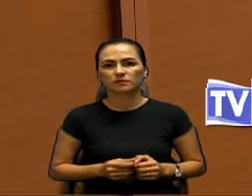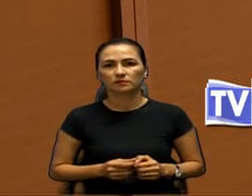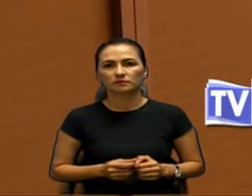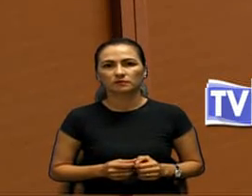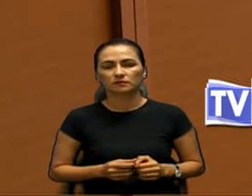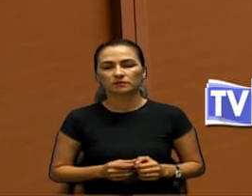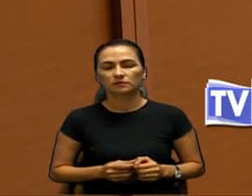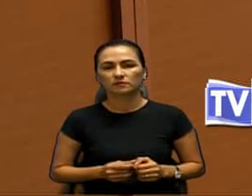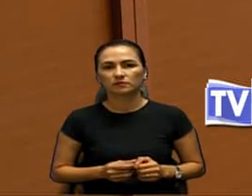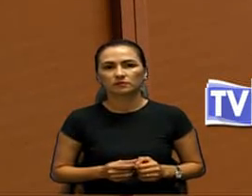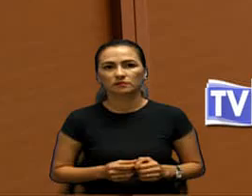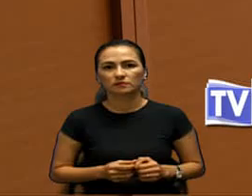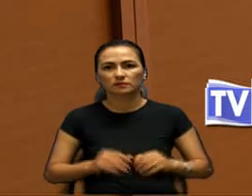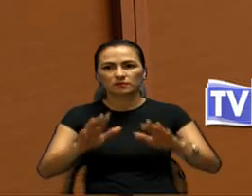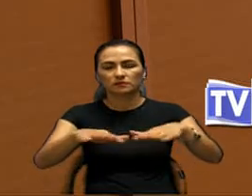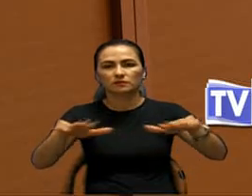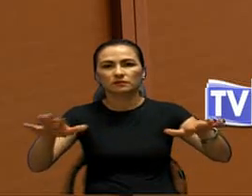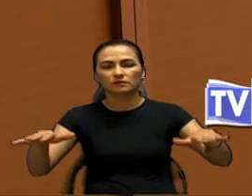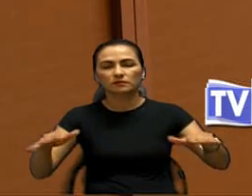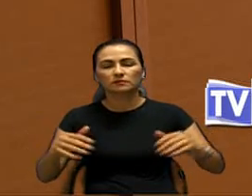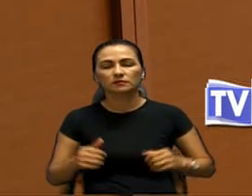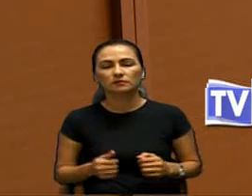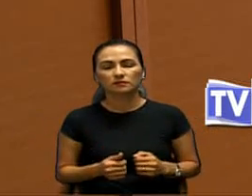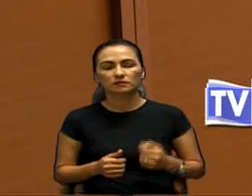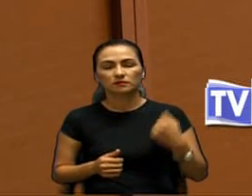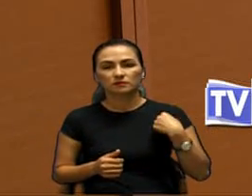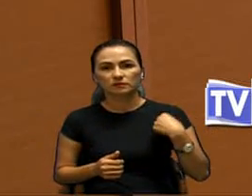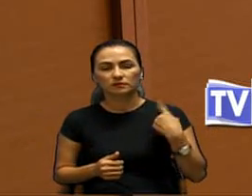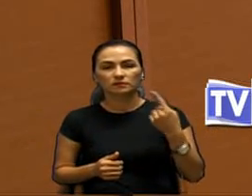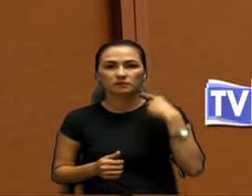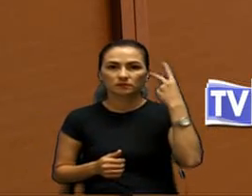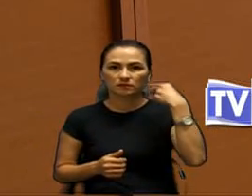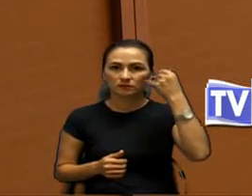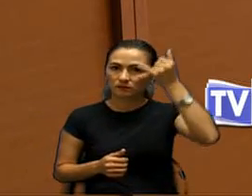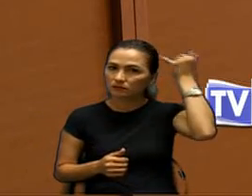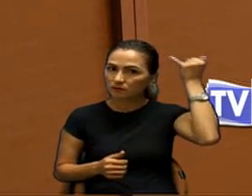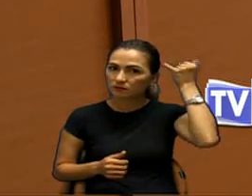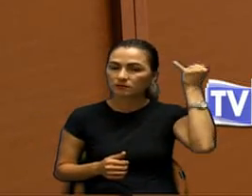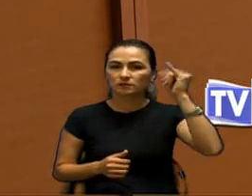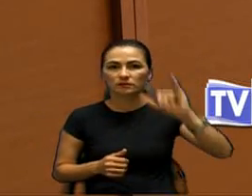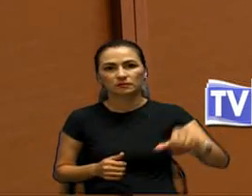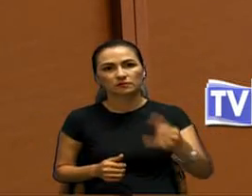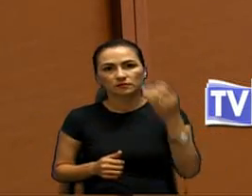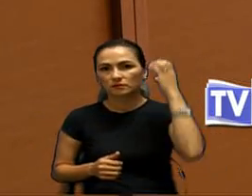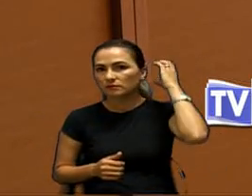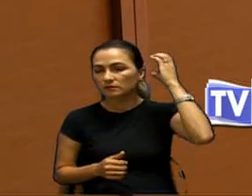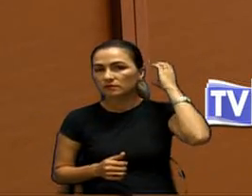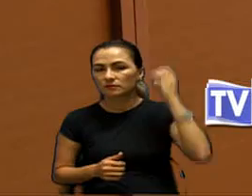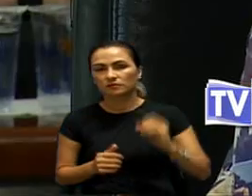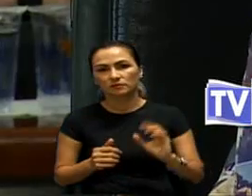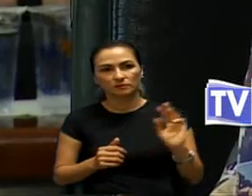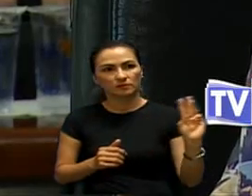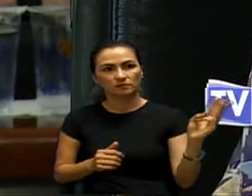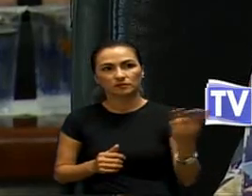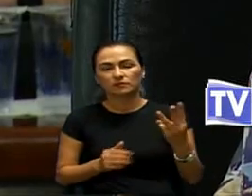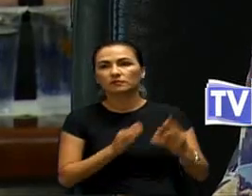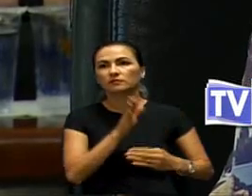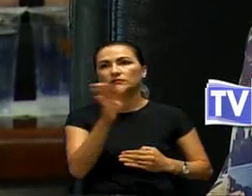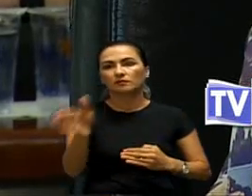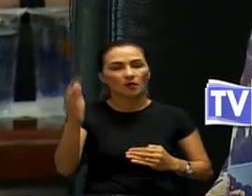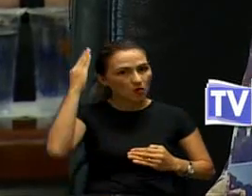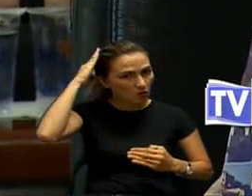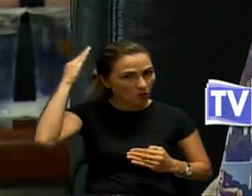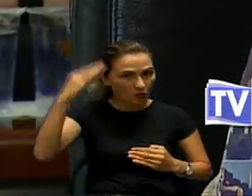Vereador Hudson, os colegas dessa casa, eu, vereador Irineu, vereador Donizete, estivemos em Curitiba participando de um